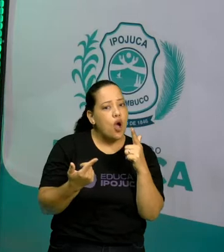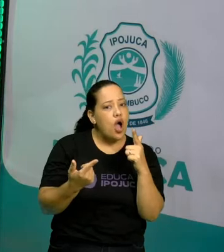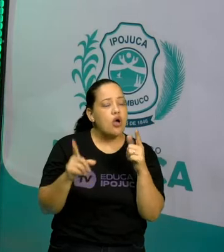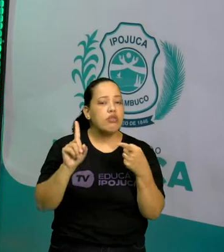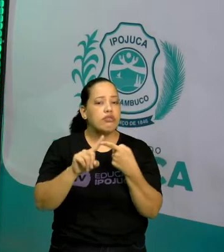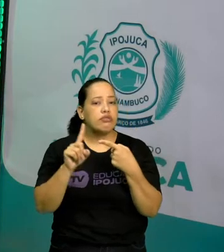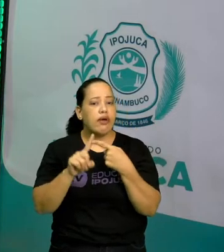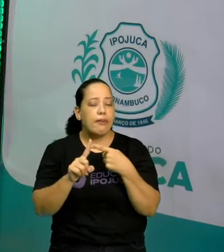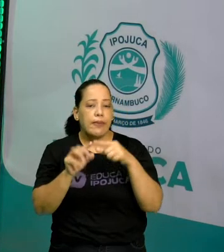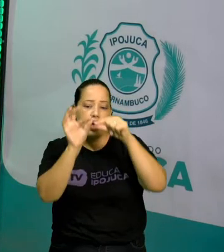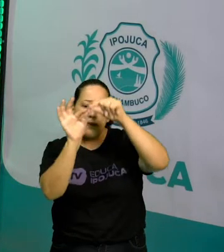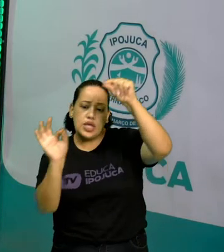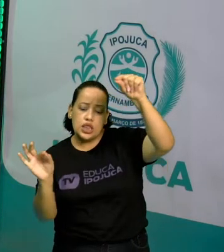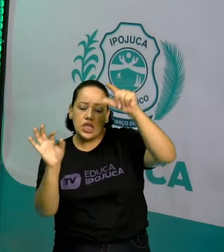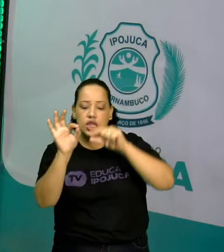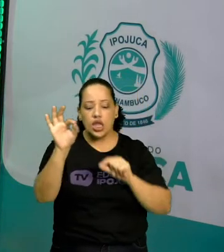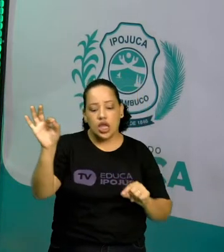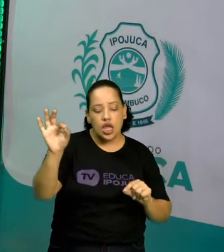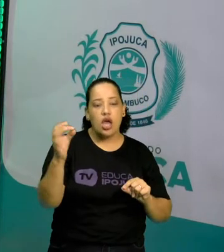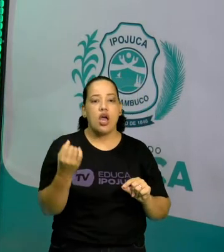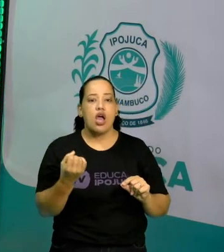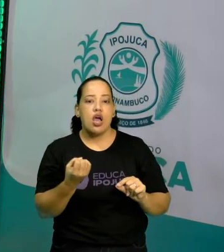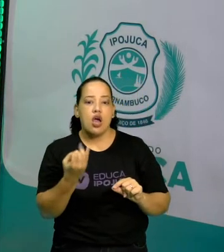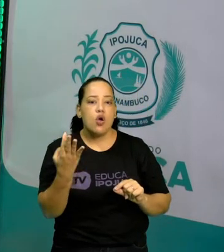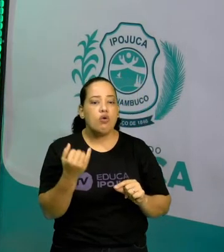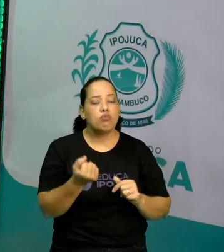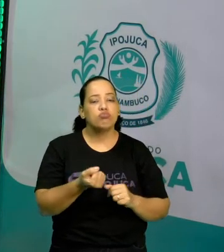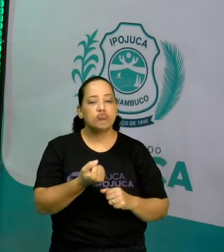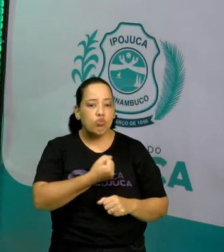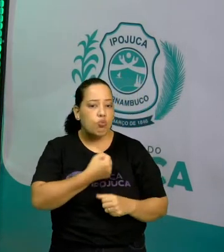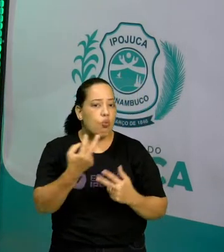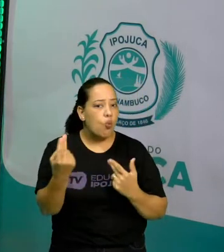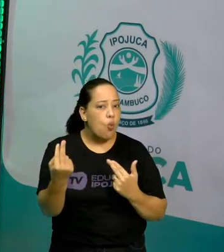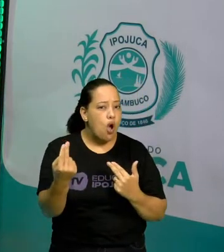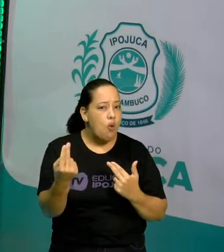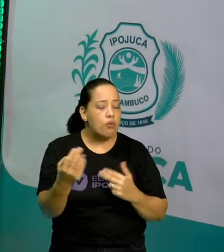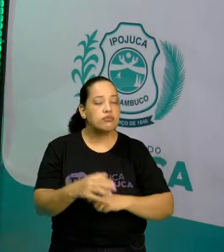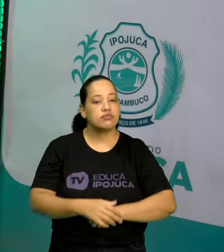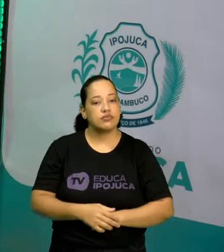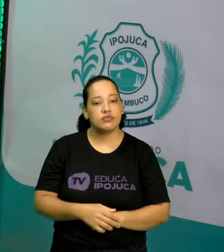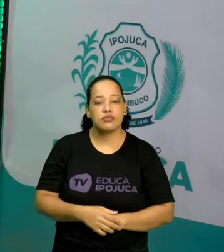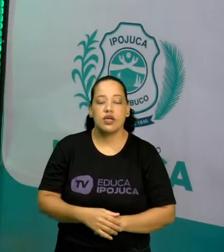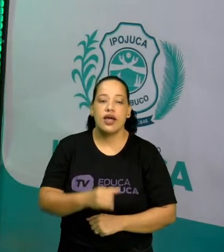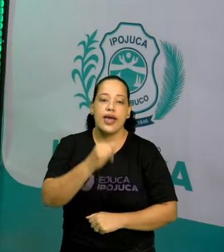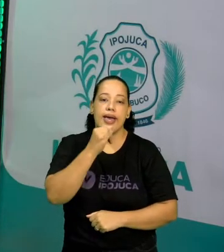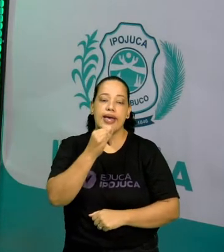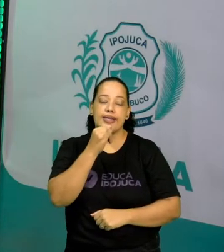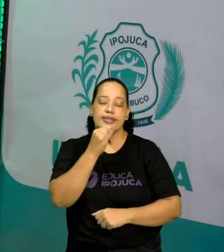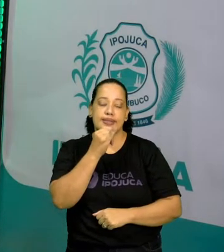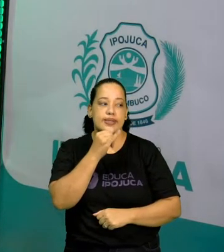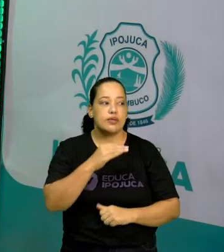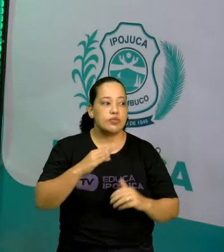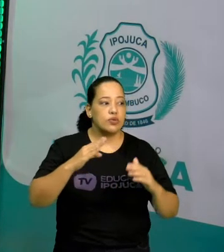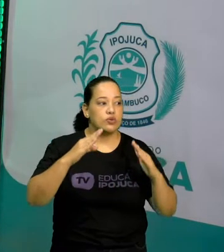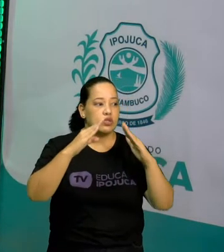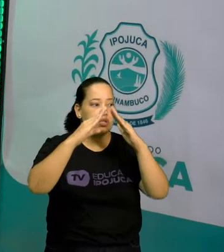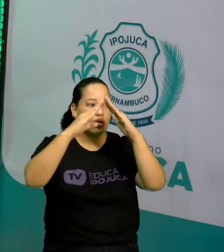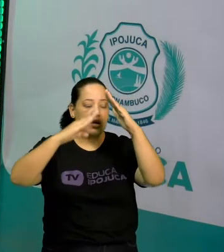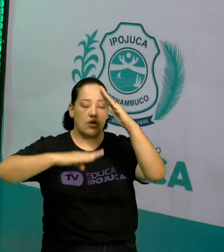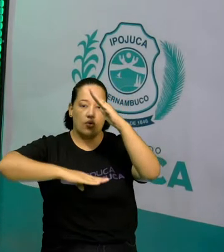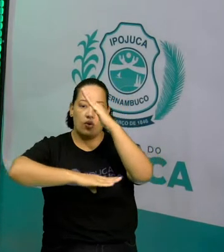lados correspondentes também são iguais. Vamos lá. O triângulo LKJ